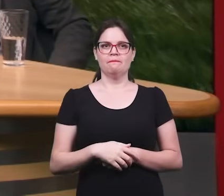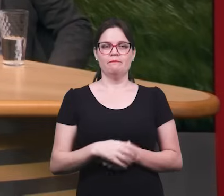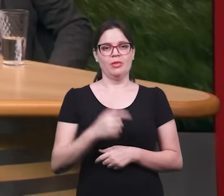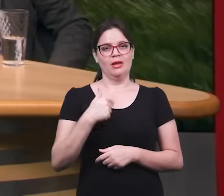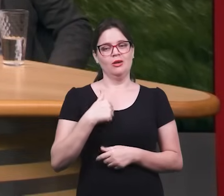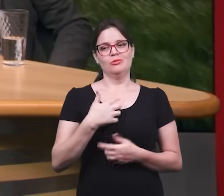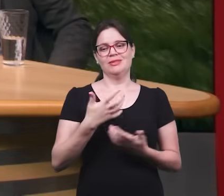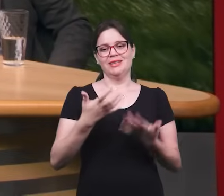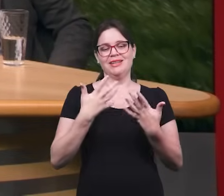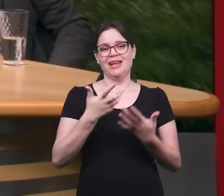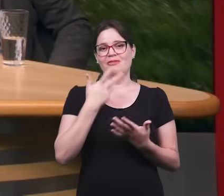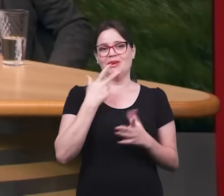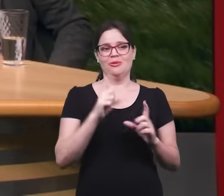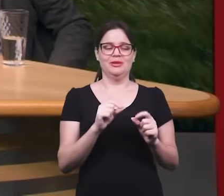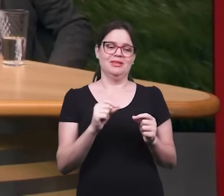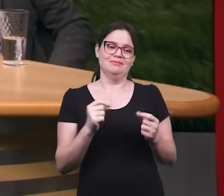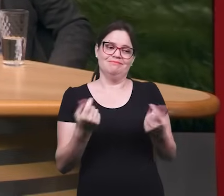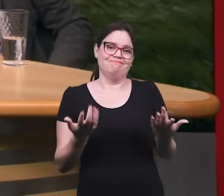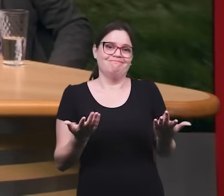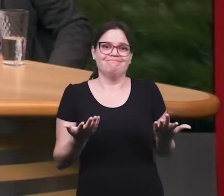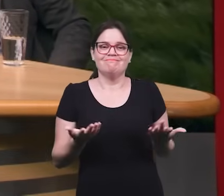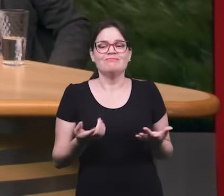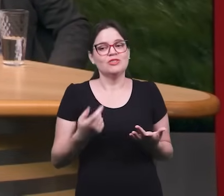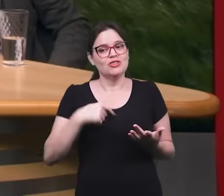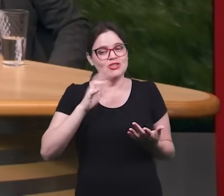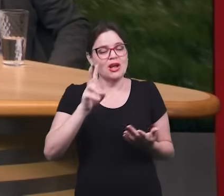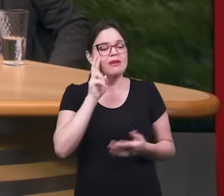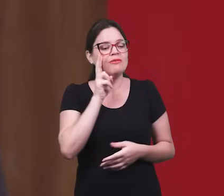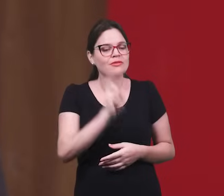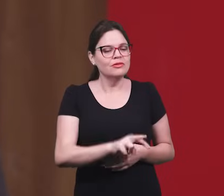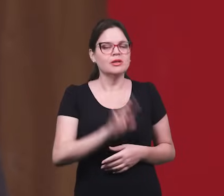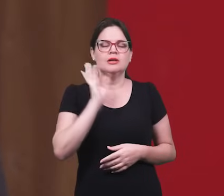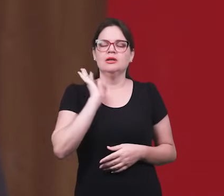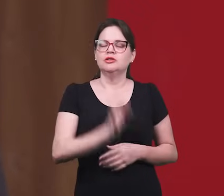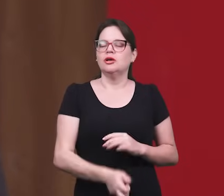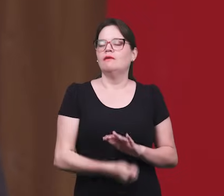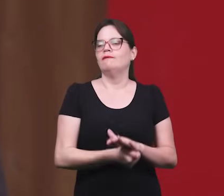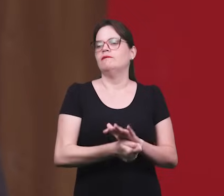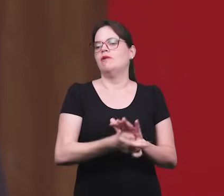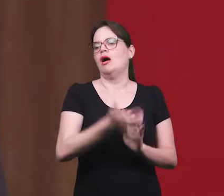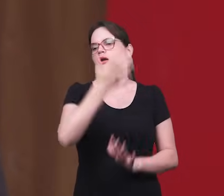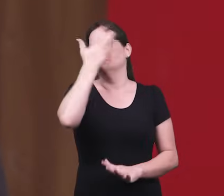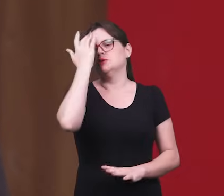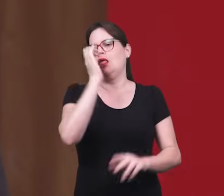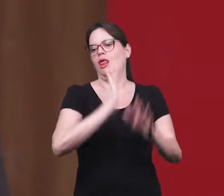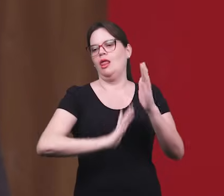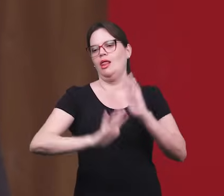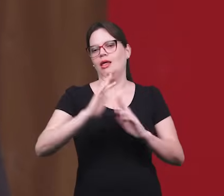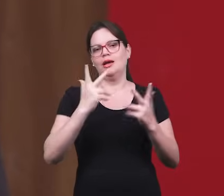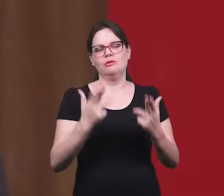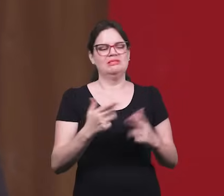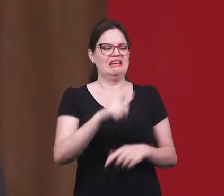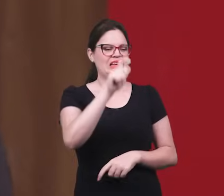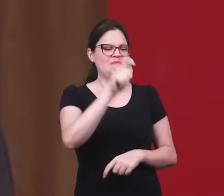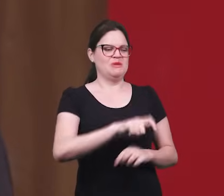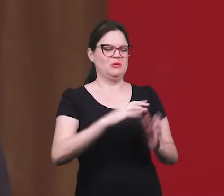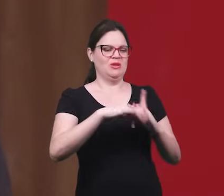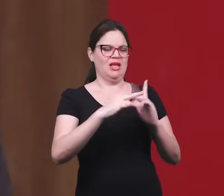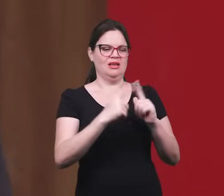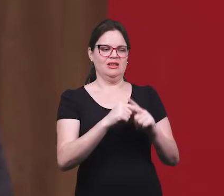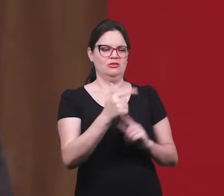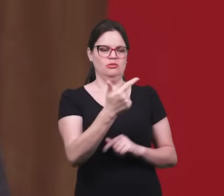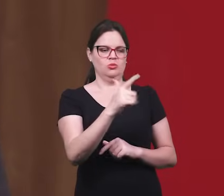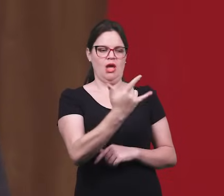vê mas vê já ouvimos isso inúmeras vezes ah essa igreja ninguém me ama tá faltando